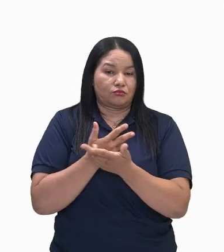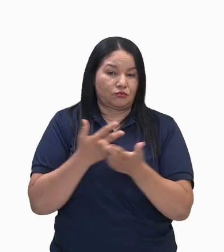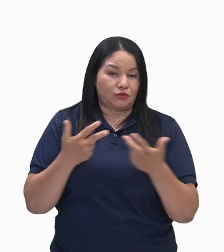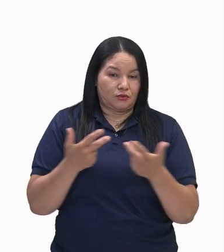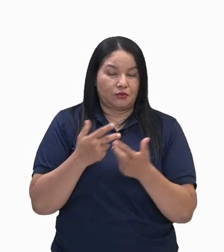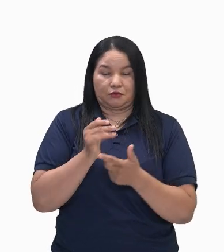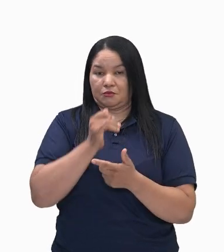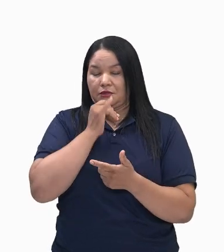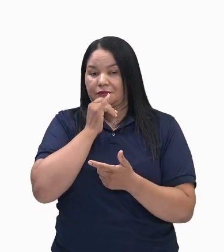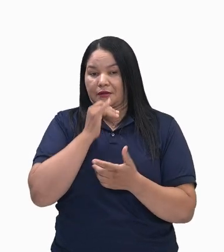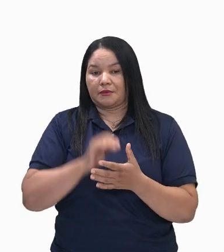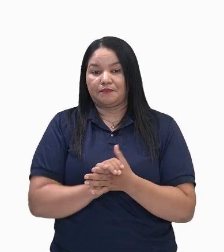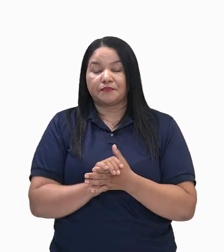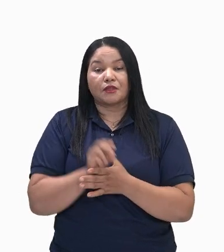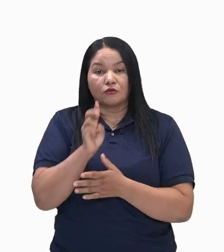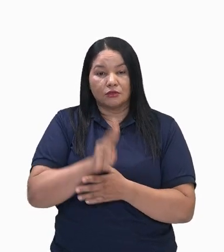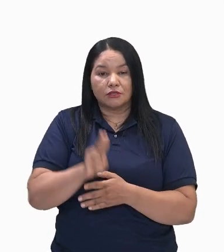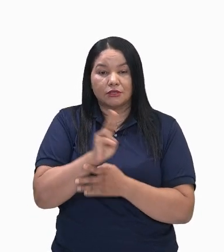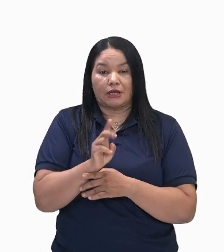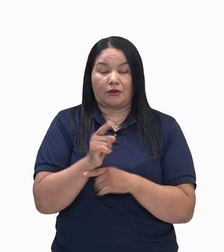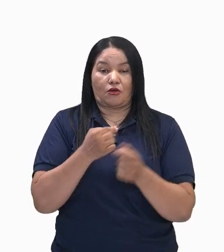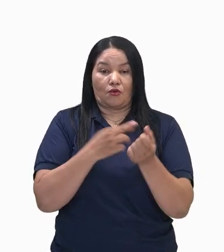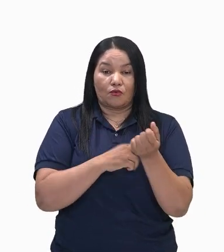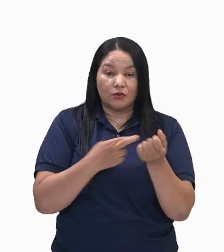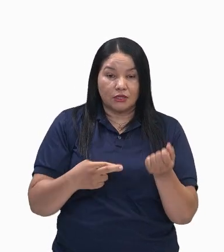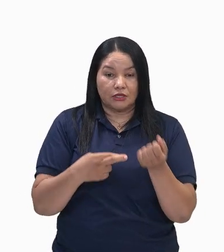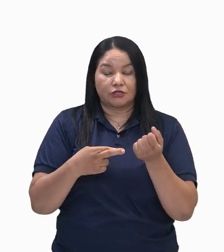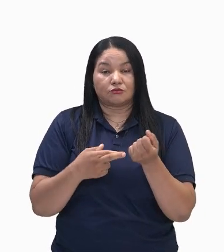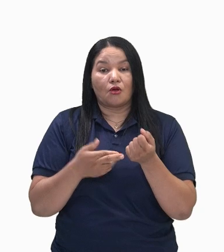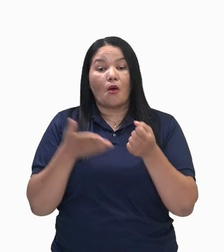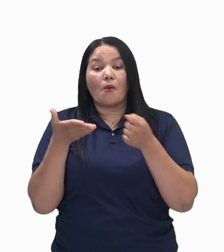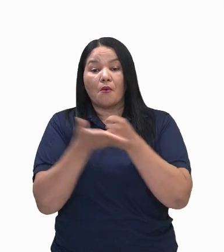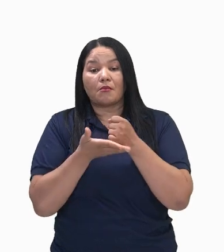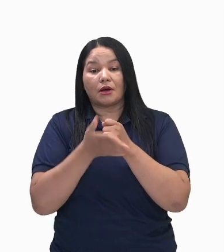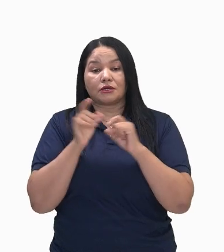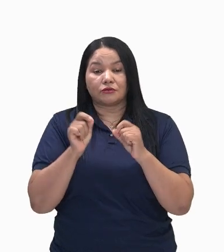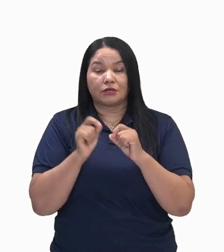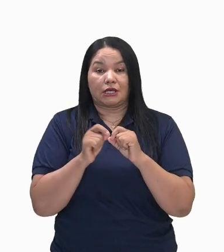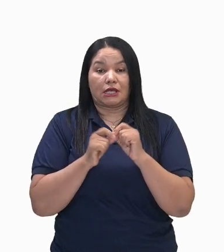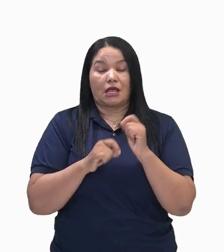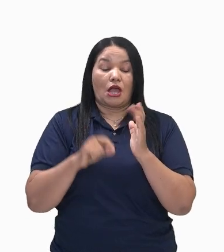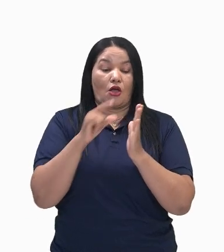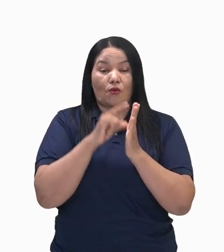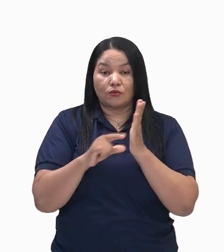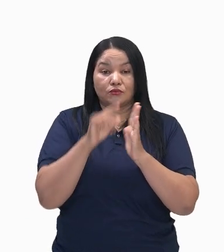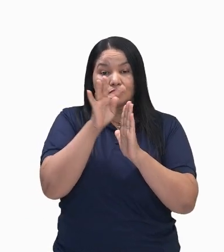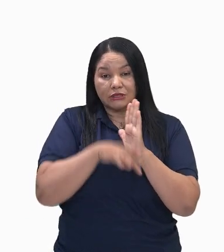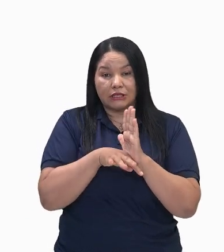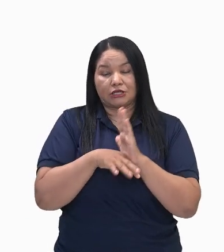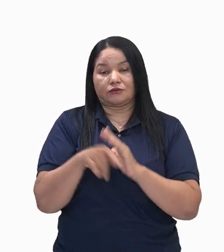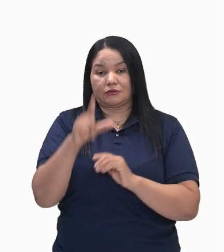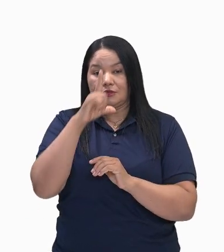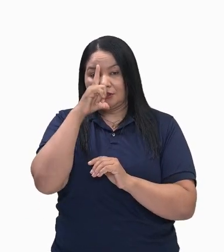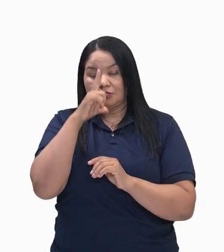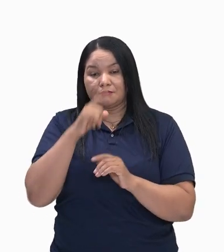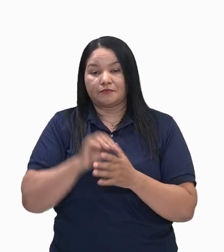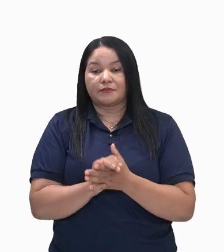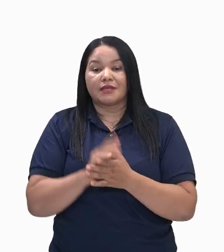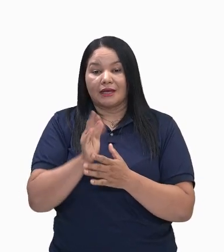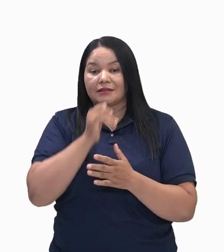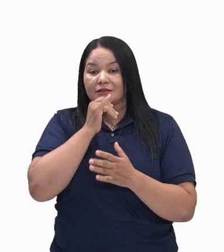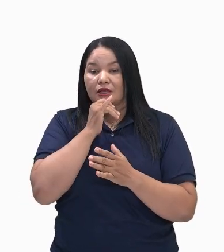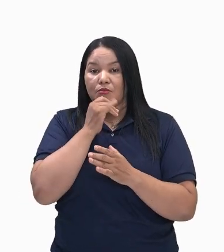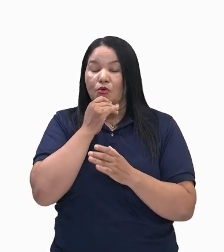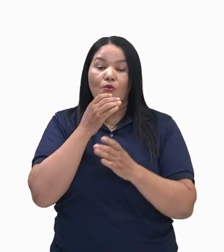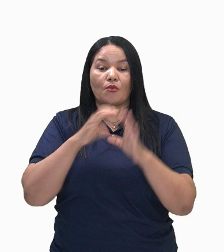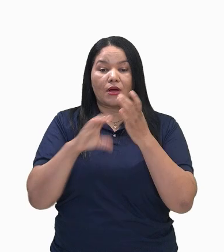que vão se utilizar o ritmo baseado na prosódia dos textos em latim, como no canto gregoriano, que